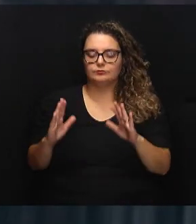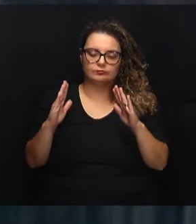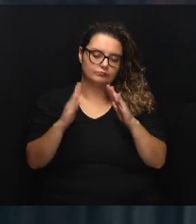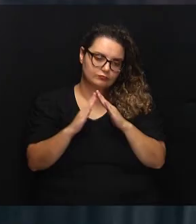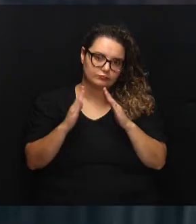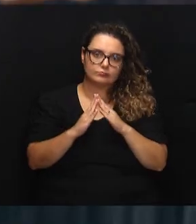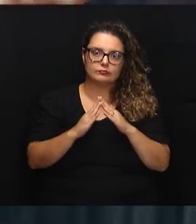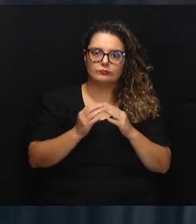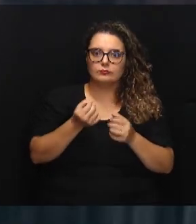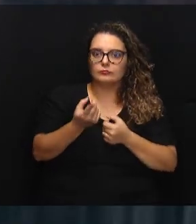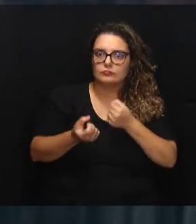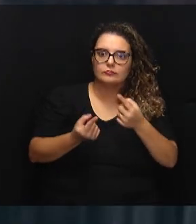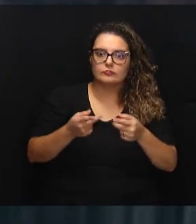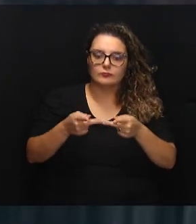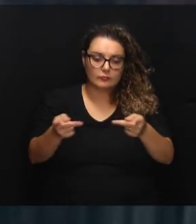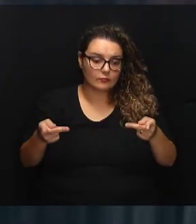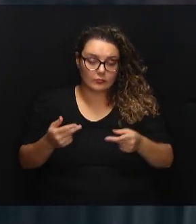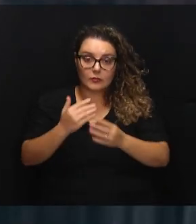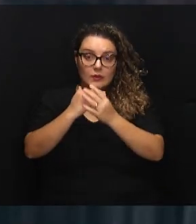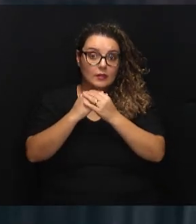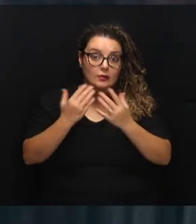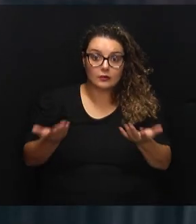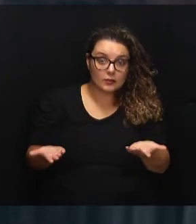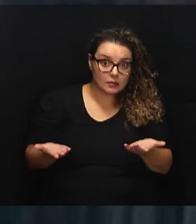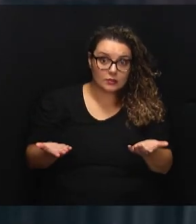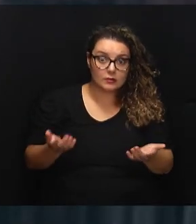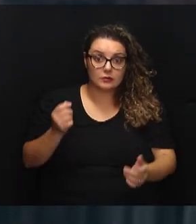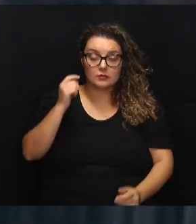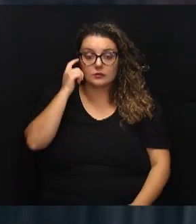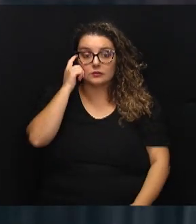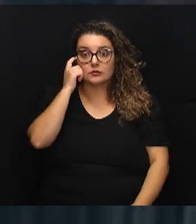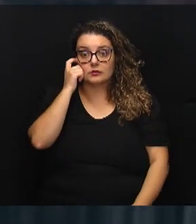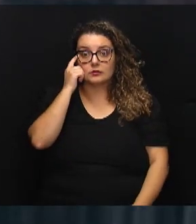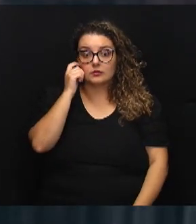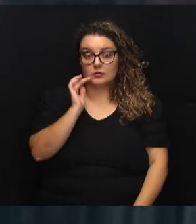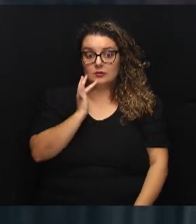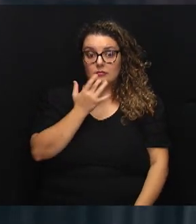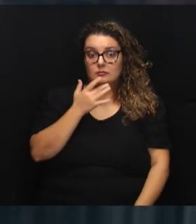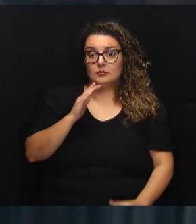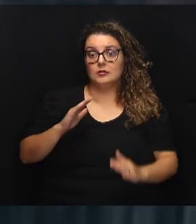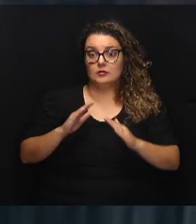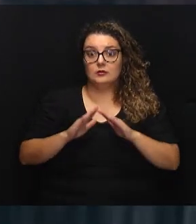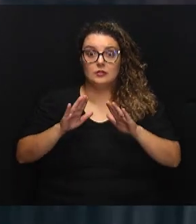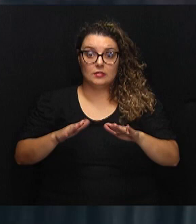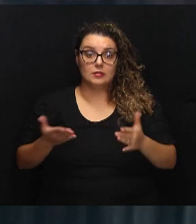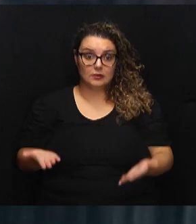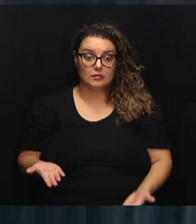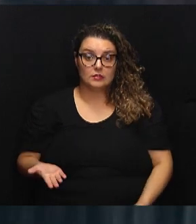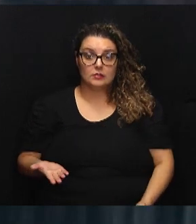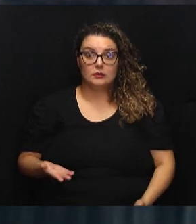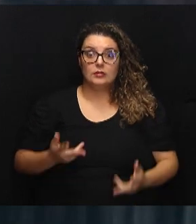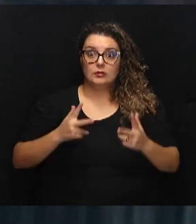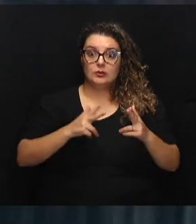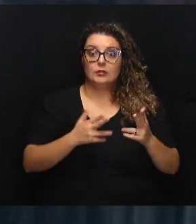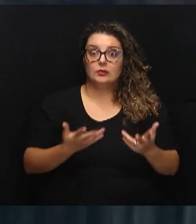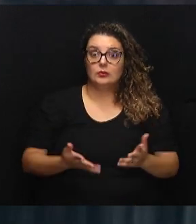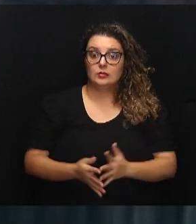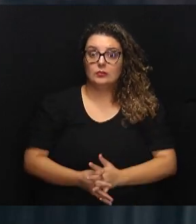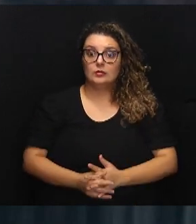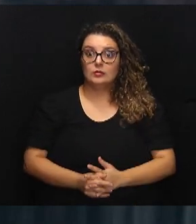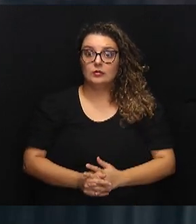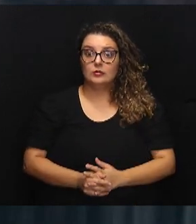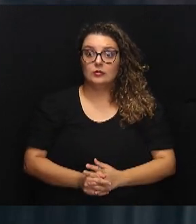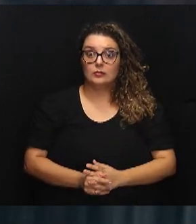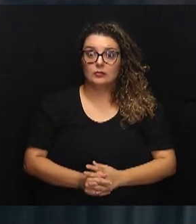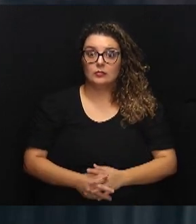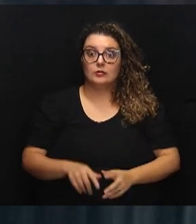uma pipoca, come uma pizza, um lanche e prefere ficar em casa, que nem tem casos de pessoas